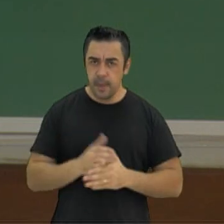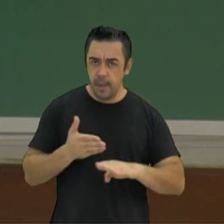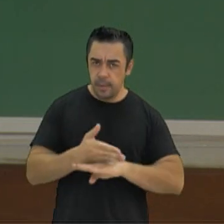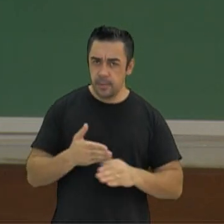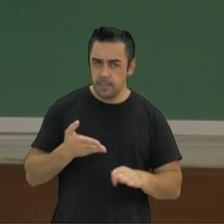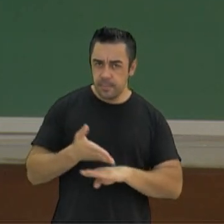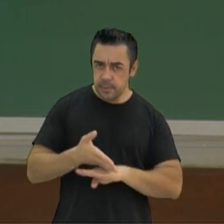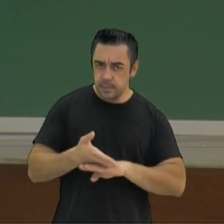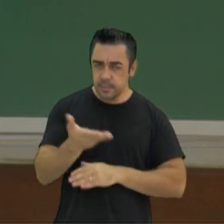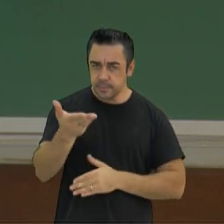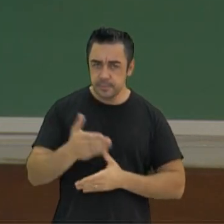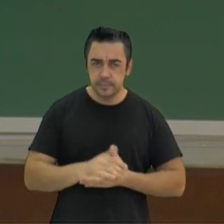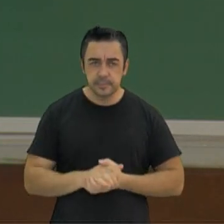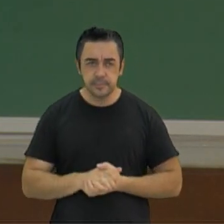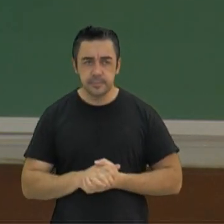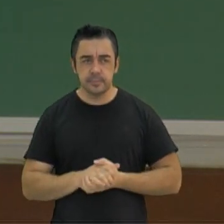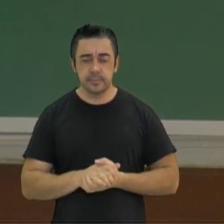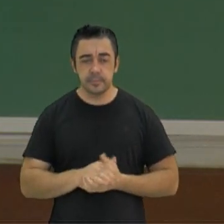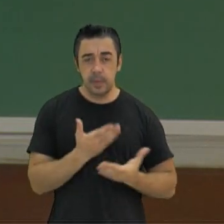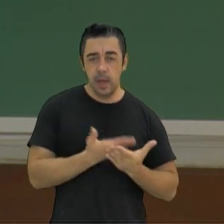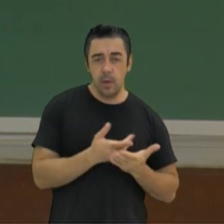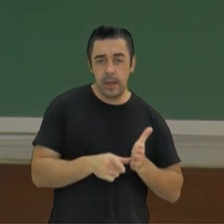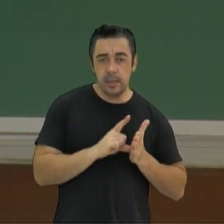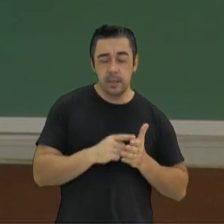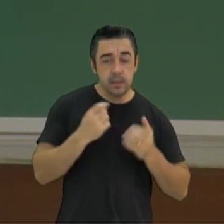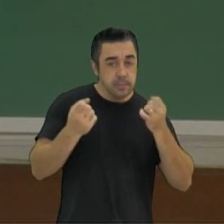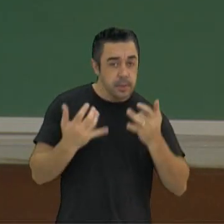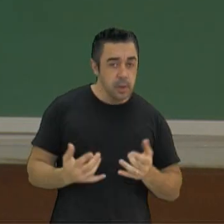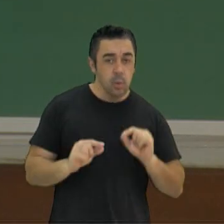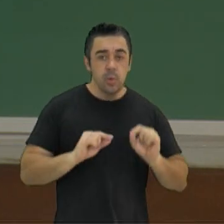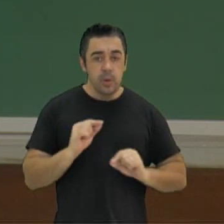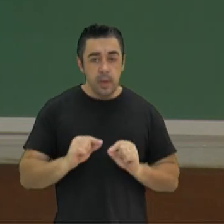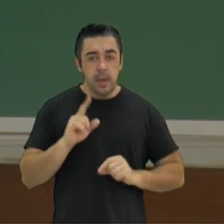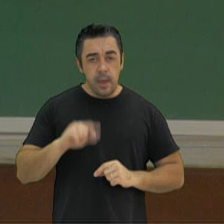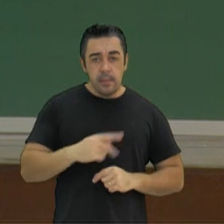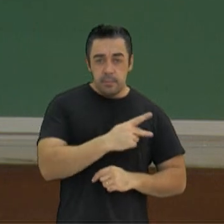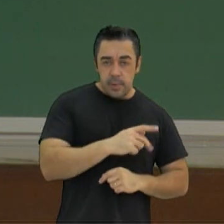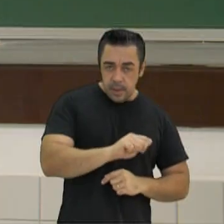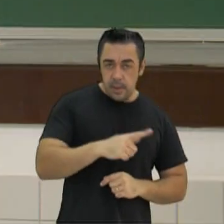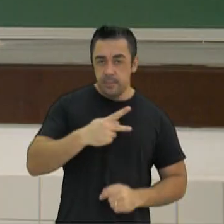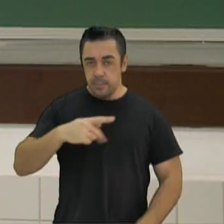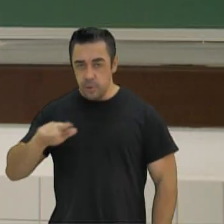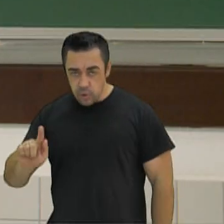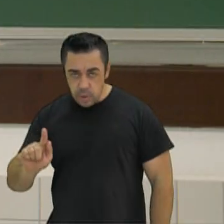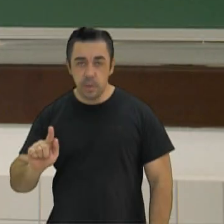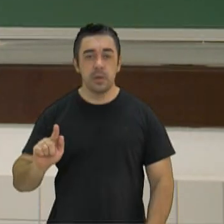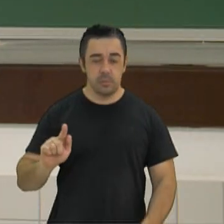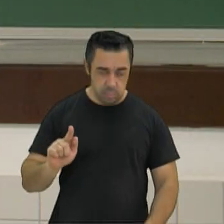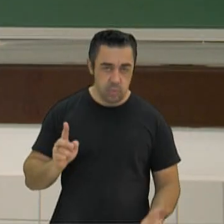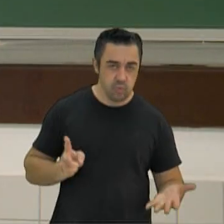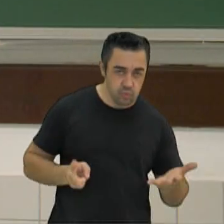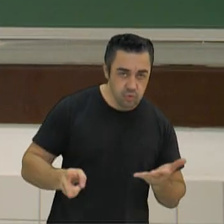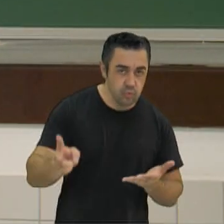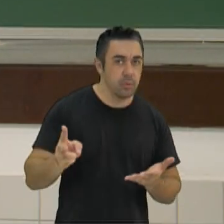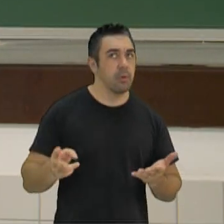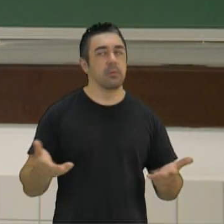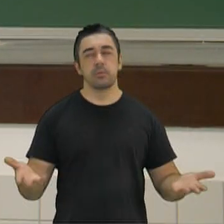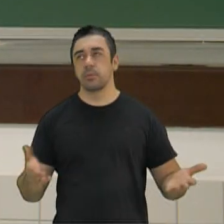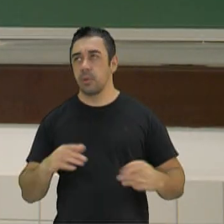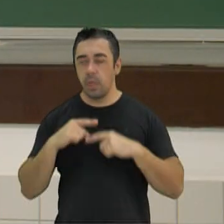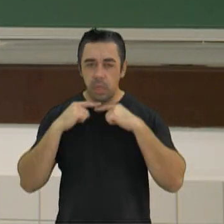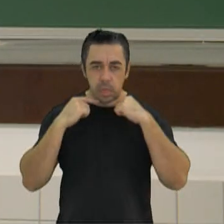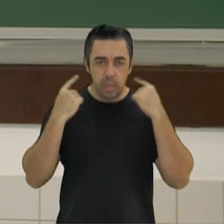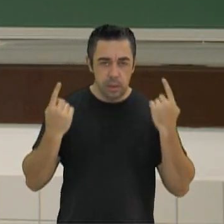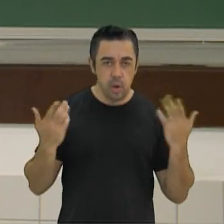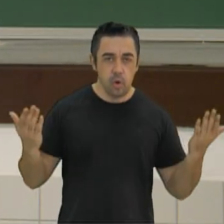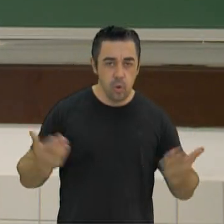participa, legal? Na aula anterior nós falamos sobre progressão aritmética e progressão geométrica e já deu esse assunto, né? Hoje a